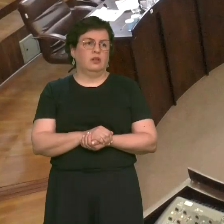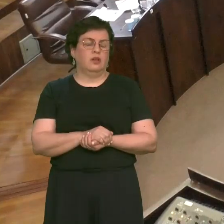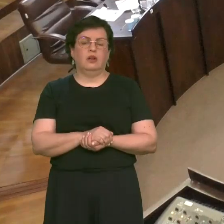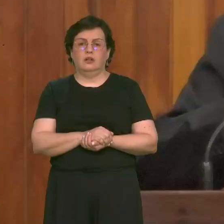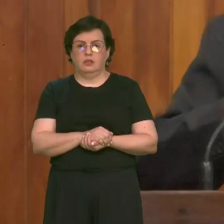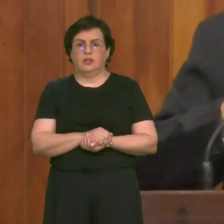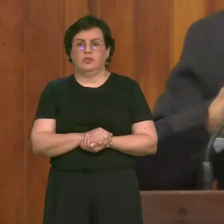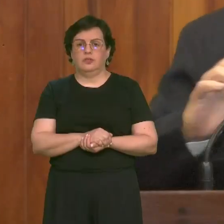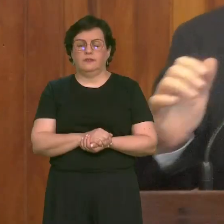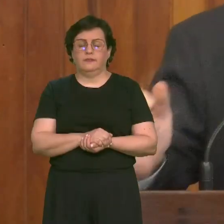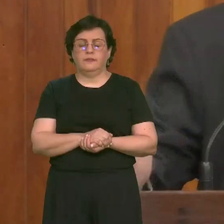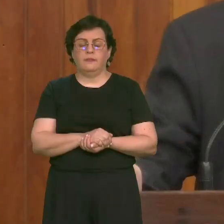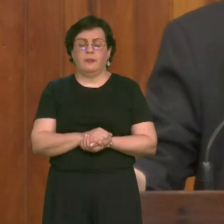o senhor presidente senhores vereadora